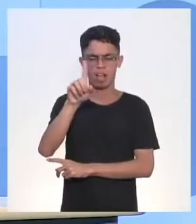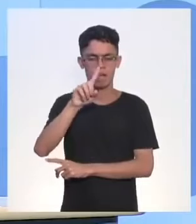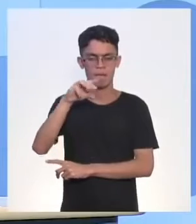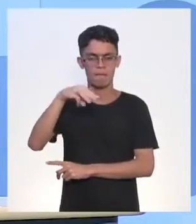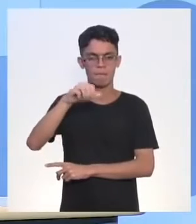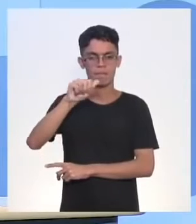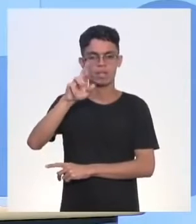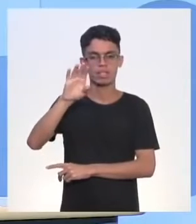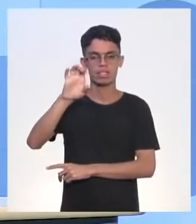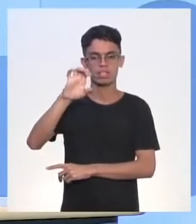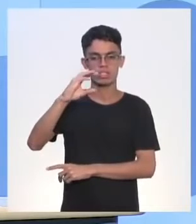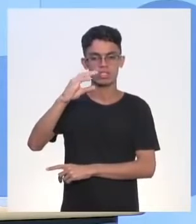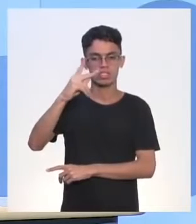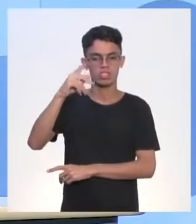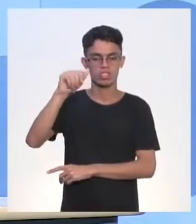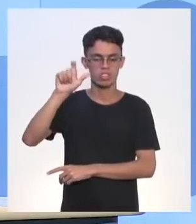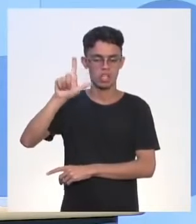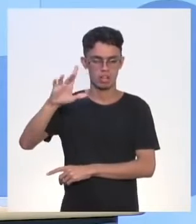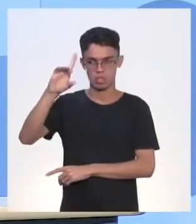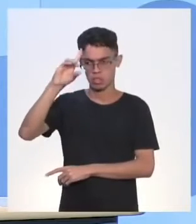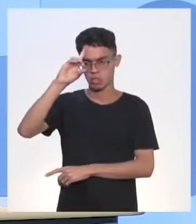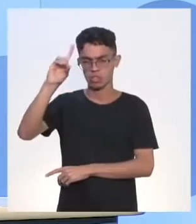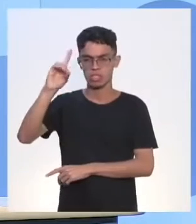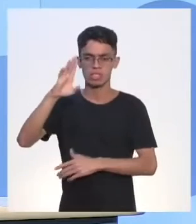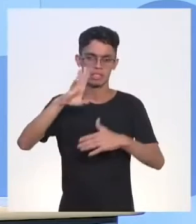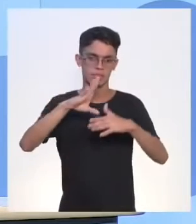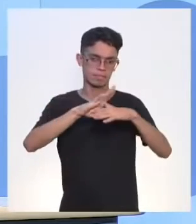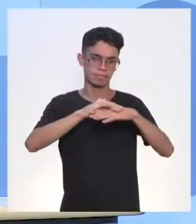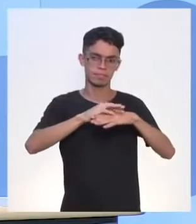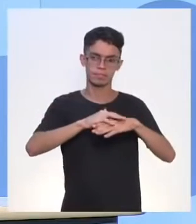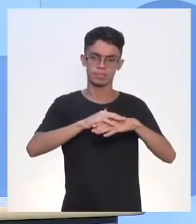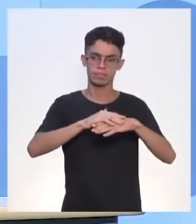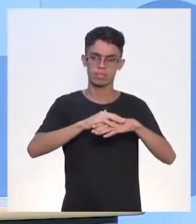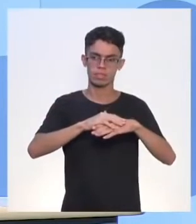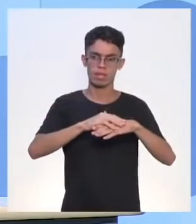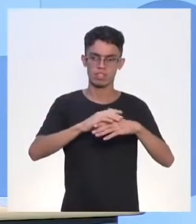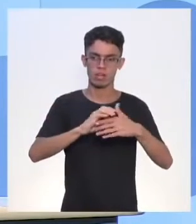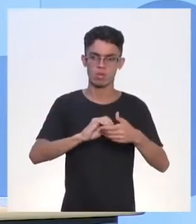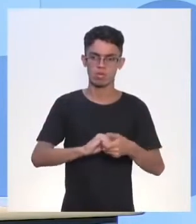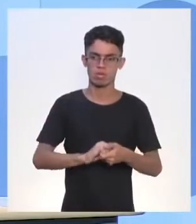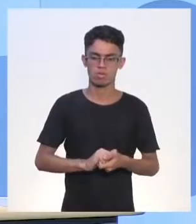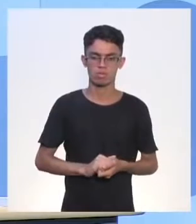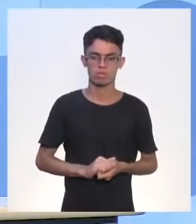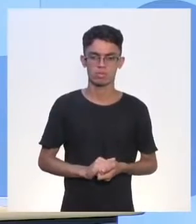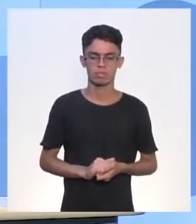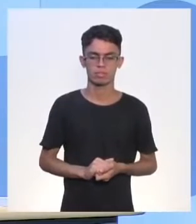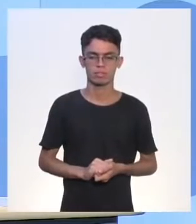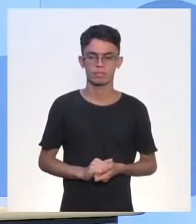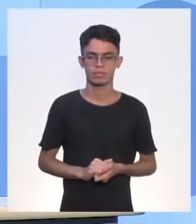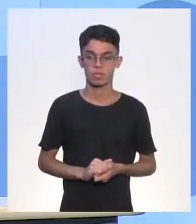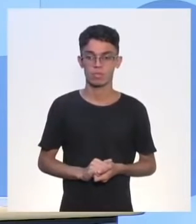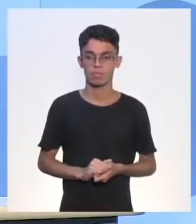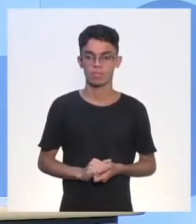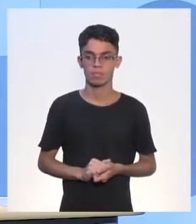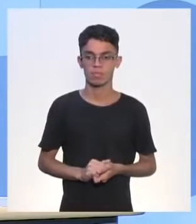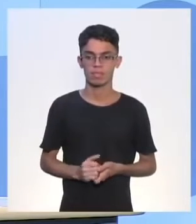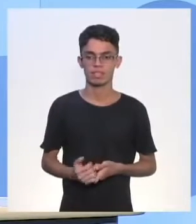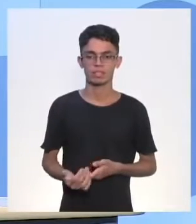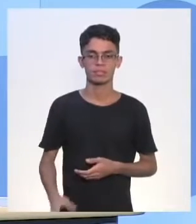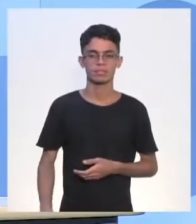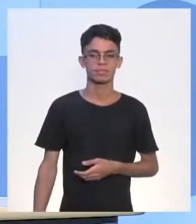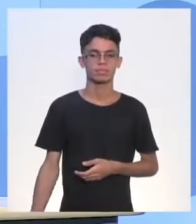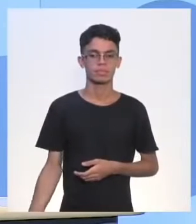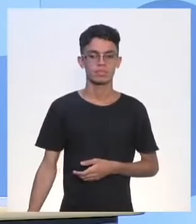Marechal Deodoro da Fonseca estava doente nesse dia e ele foi chamado às pressas para meio que dar algum pronunciamento